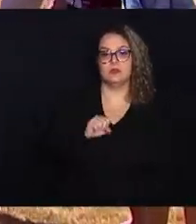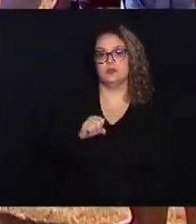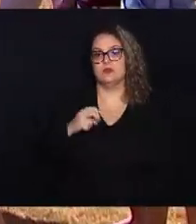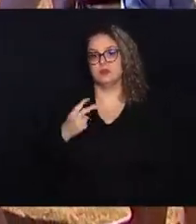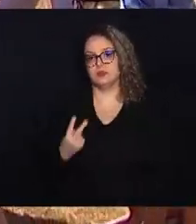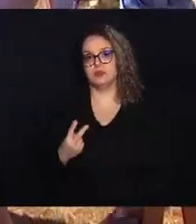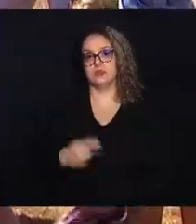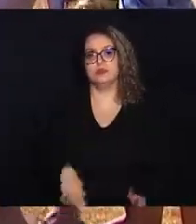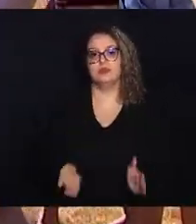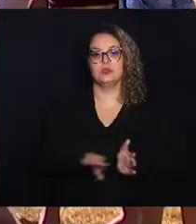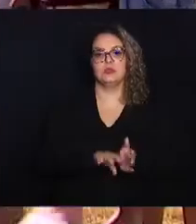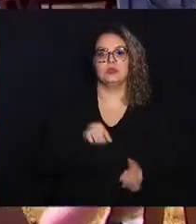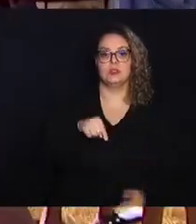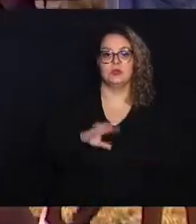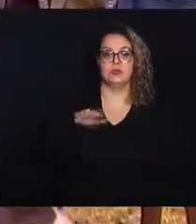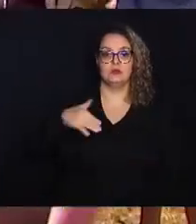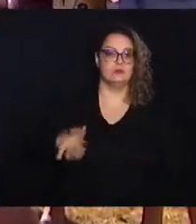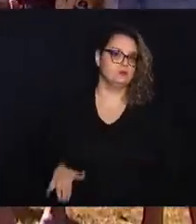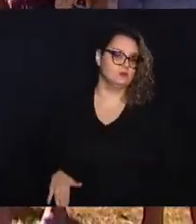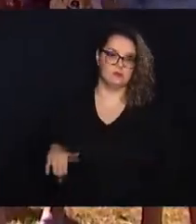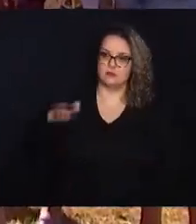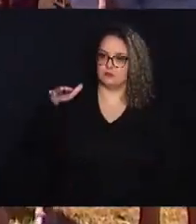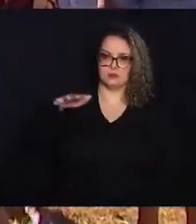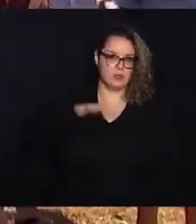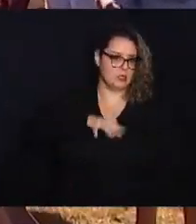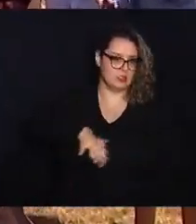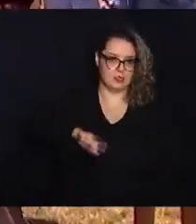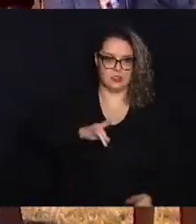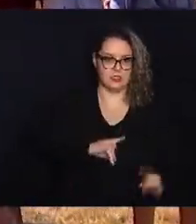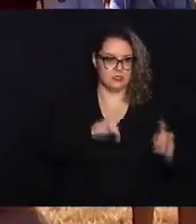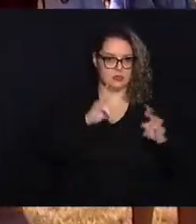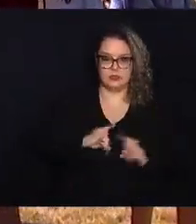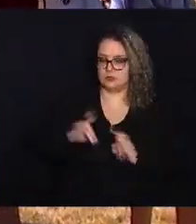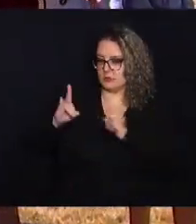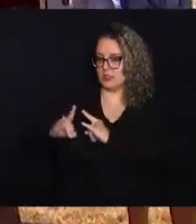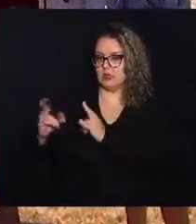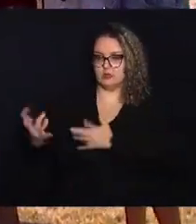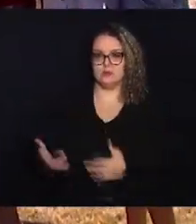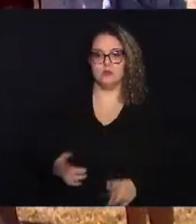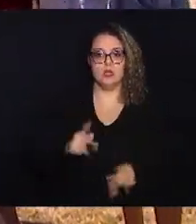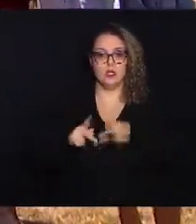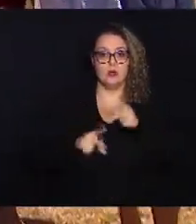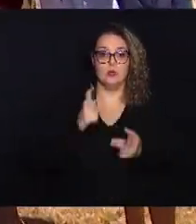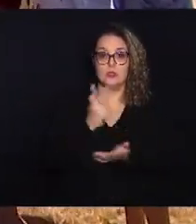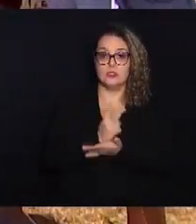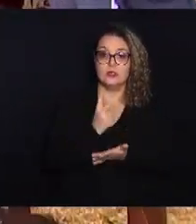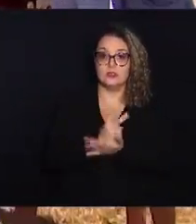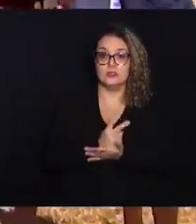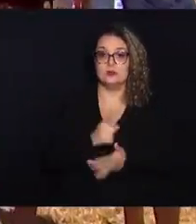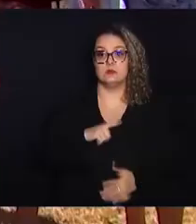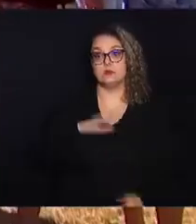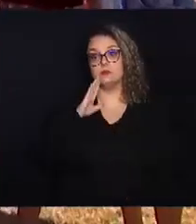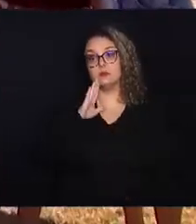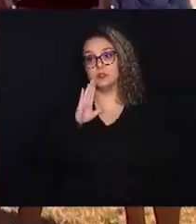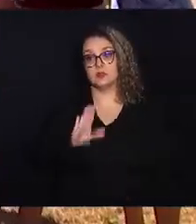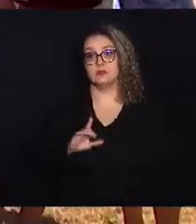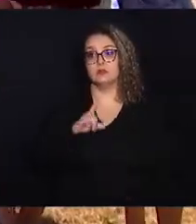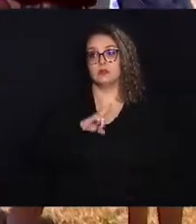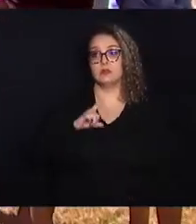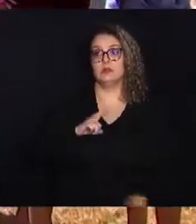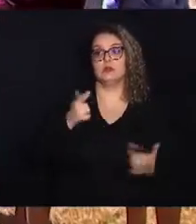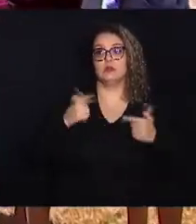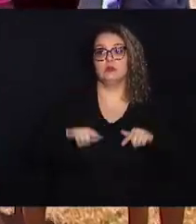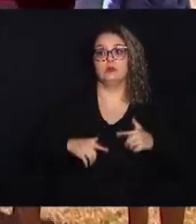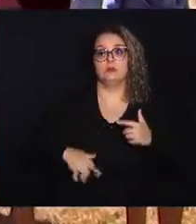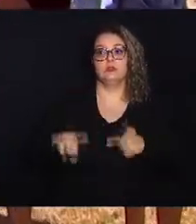1982, e quando eu cresci no meio desses apartamentos e a população sempre teve a promessa de ter um espaço de lazer